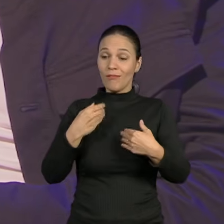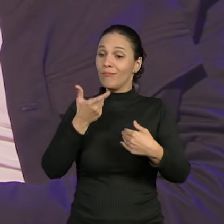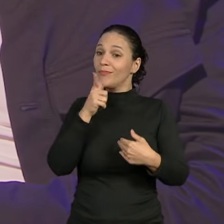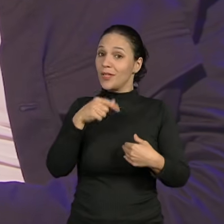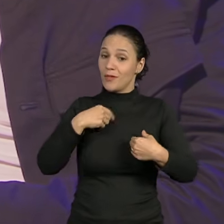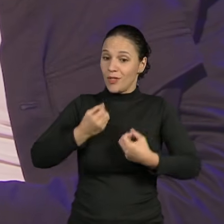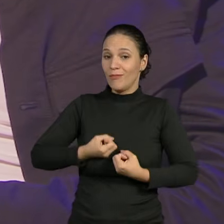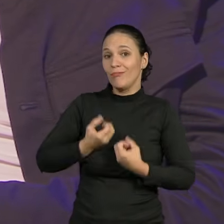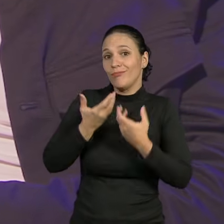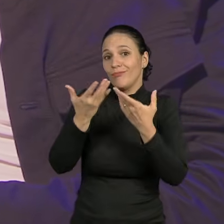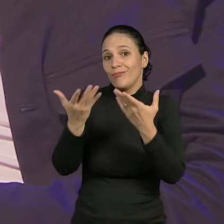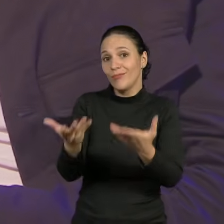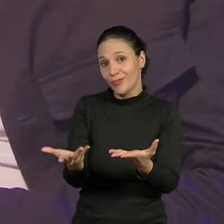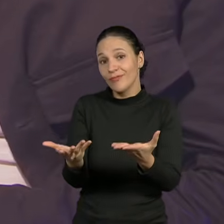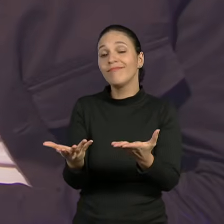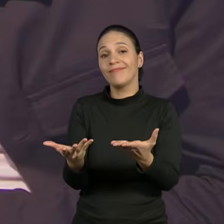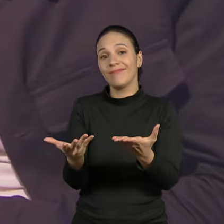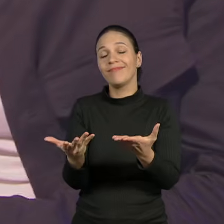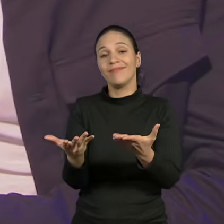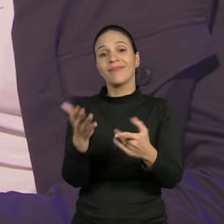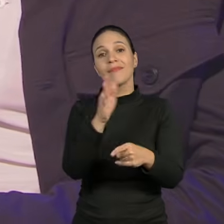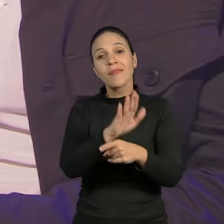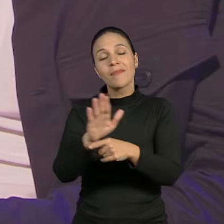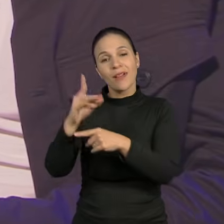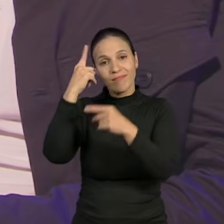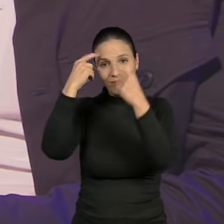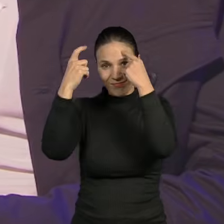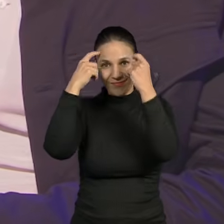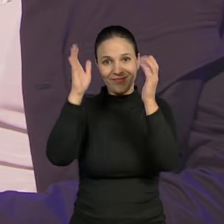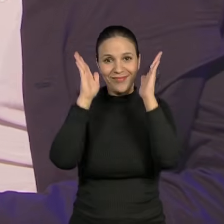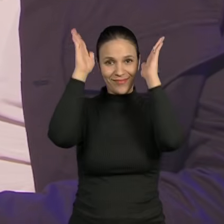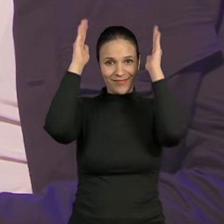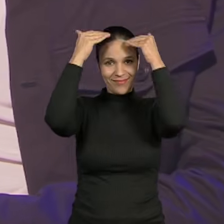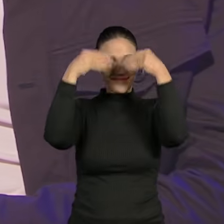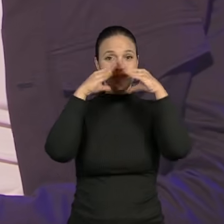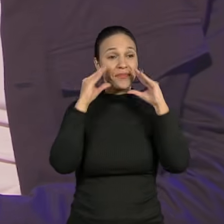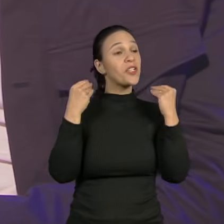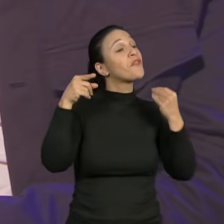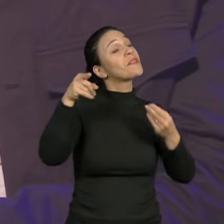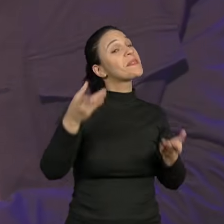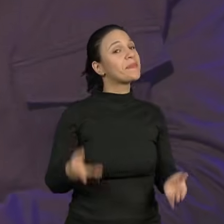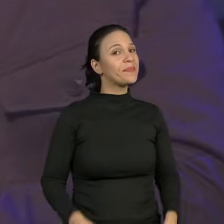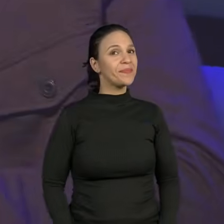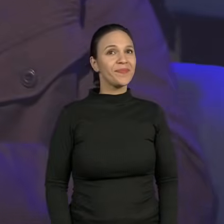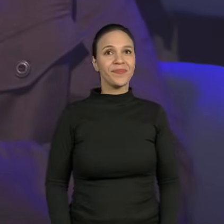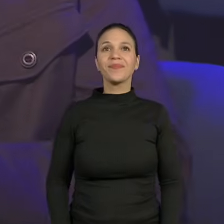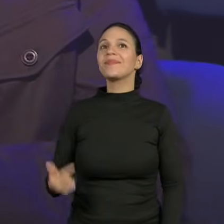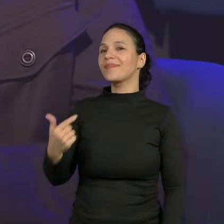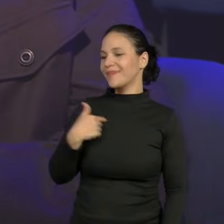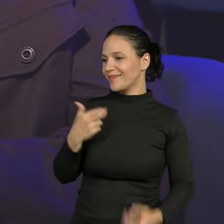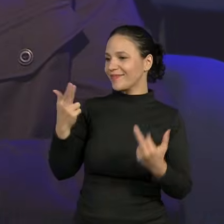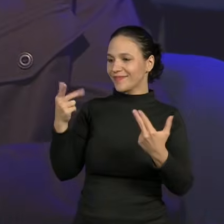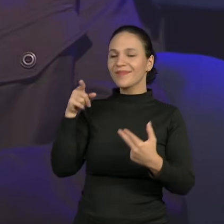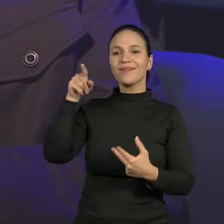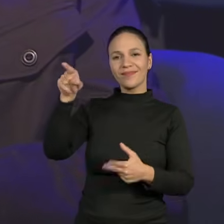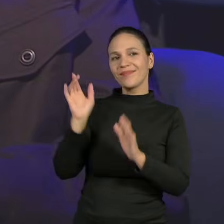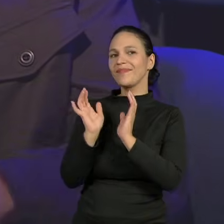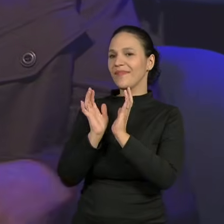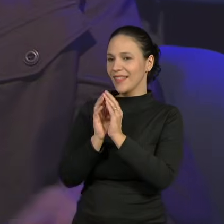possa contribuir também com a criação no Mundo Bita. E você, Felipe? Felipe. Eu também sou lá de